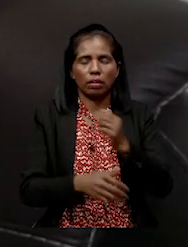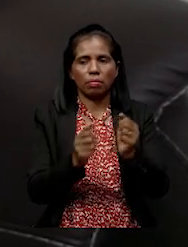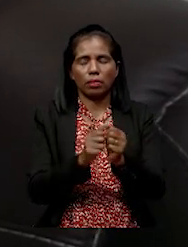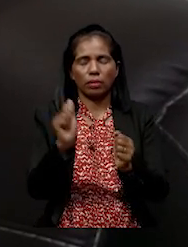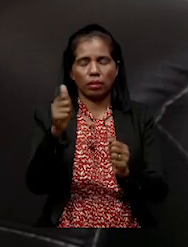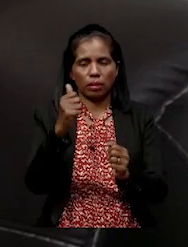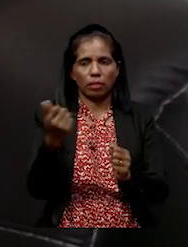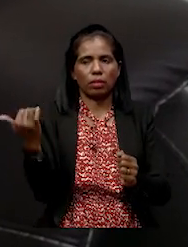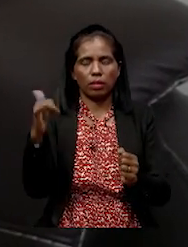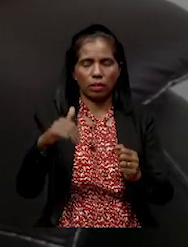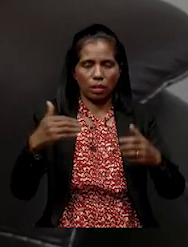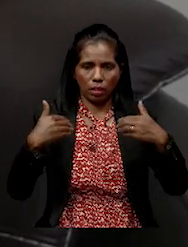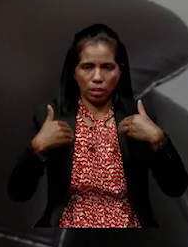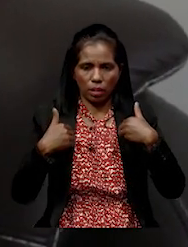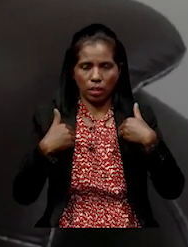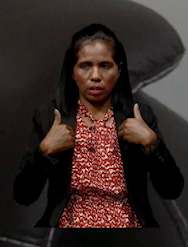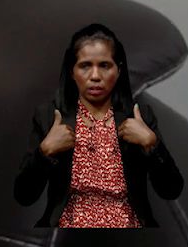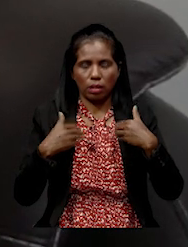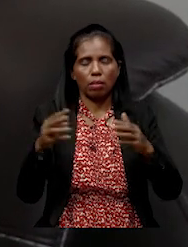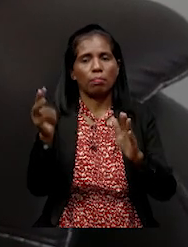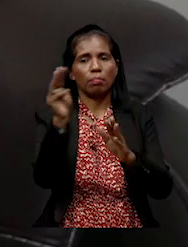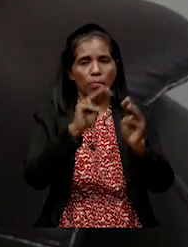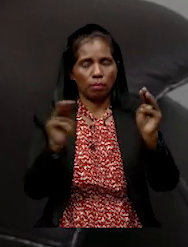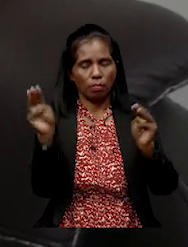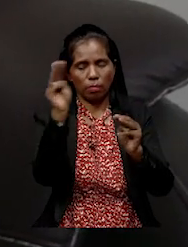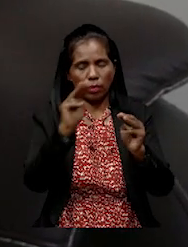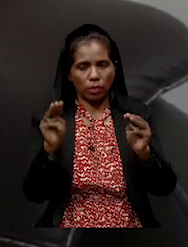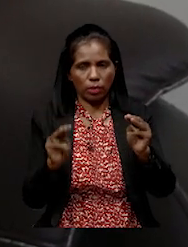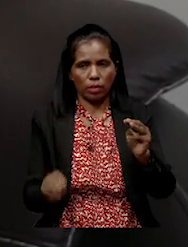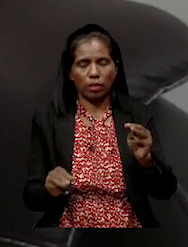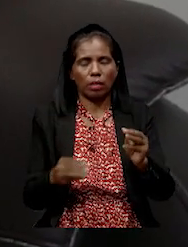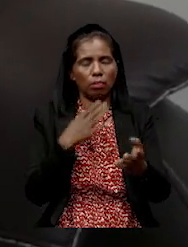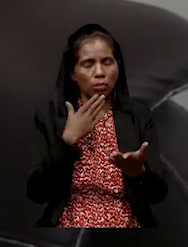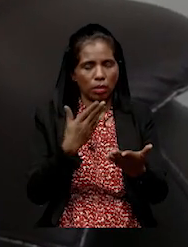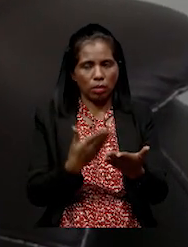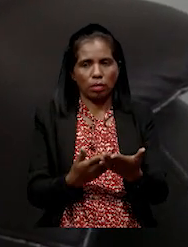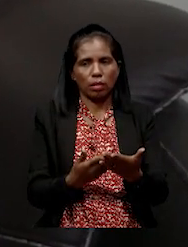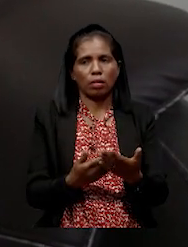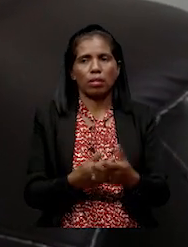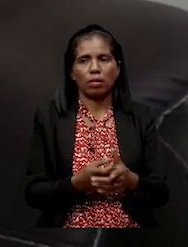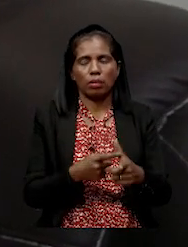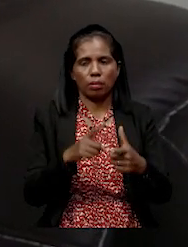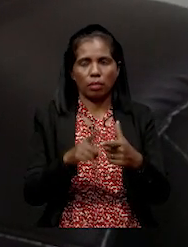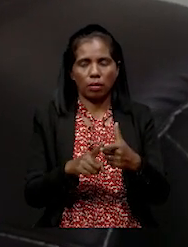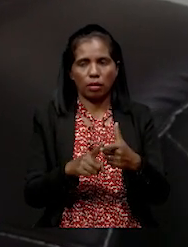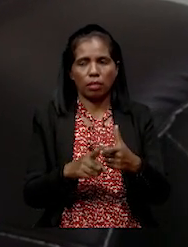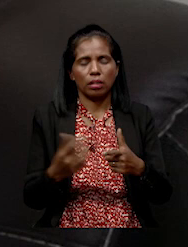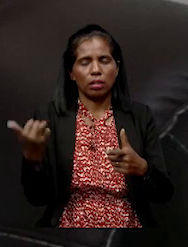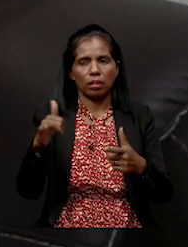será quase ira modelo comércio ira que avançar o que deve ser mundo, será quase